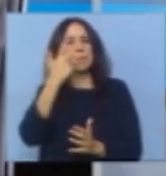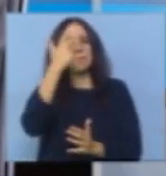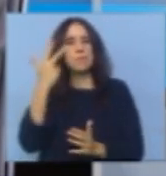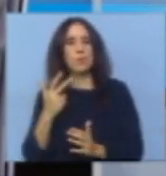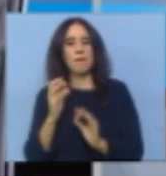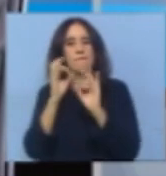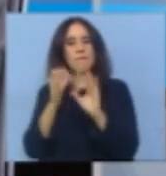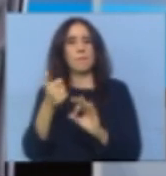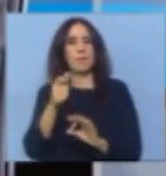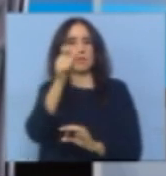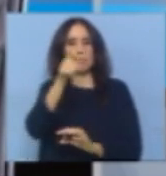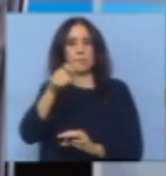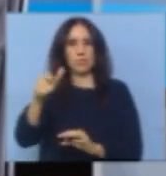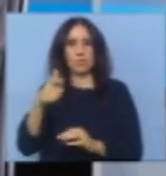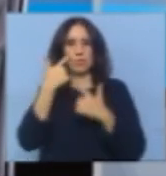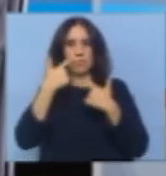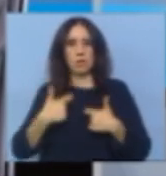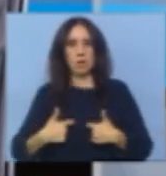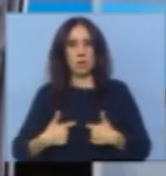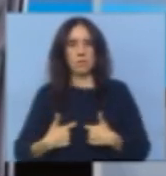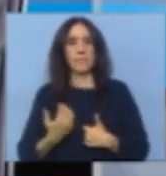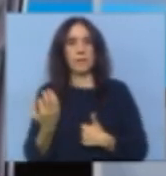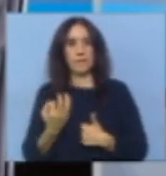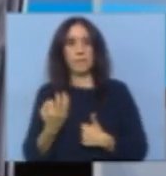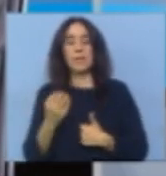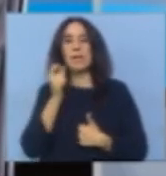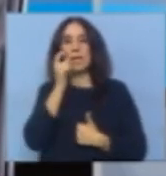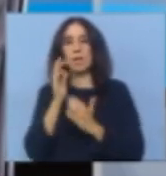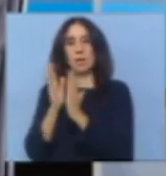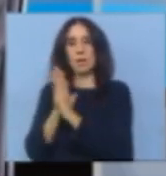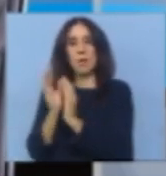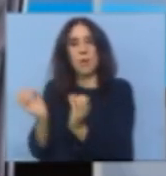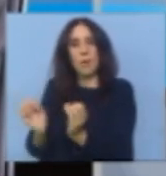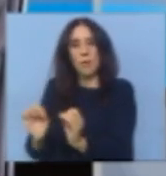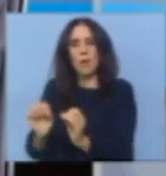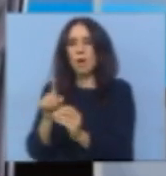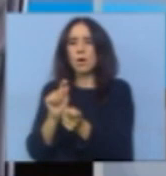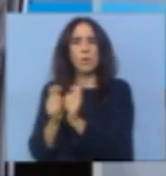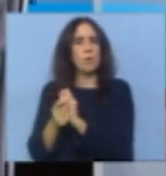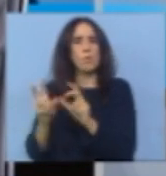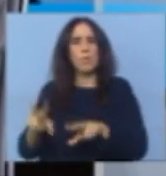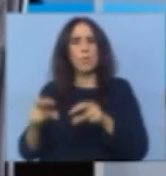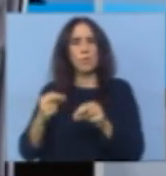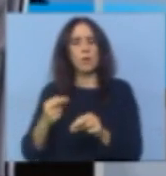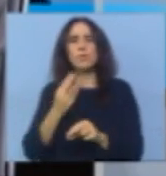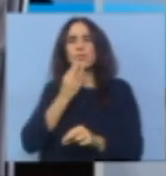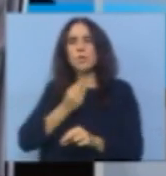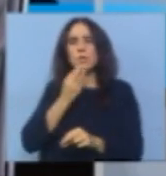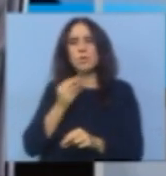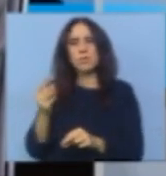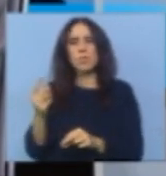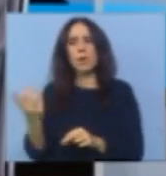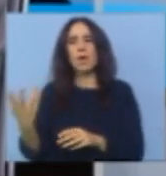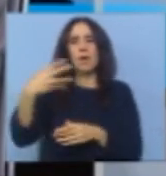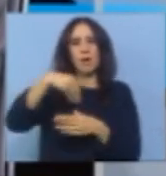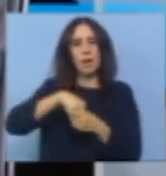da pessoa humana. É por isso que até pagãos que nunca se converteram ao judaísmo são associados